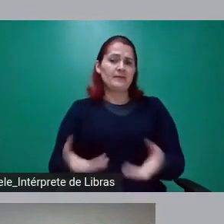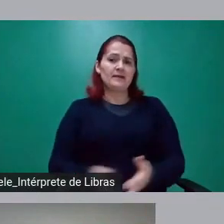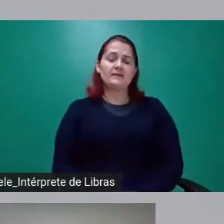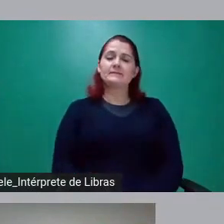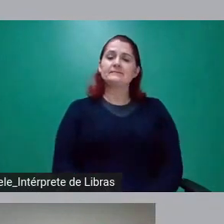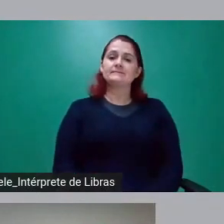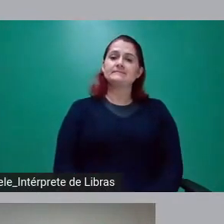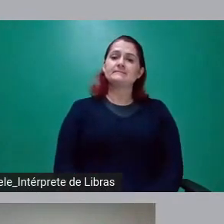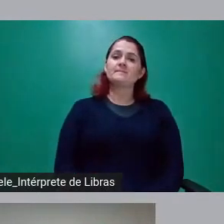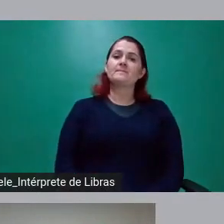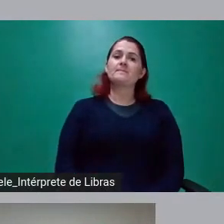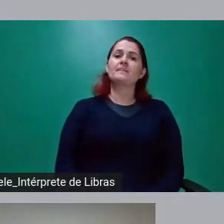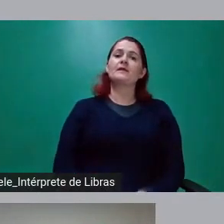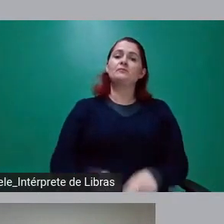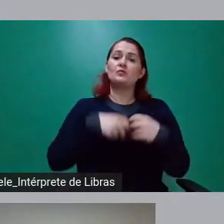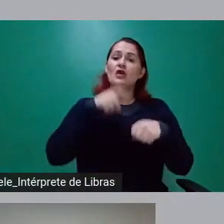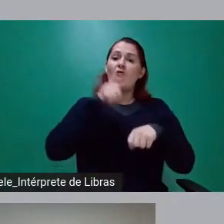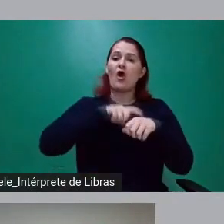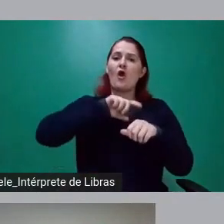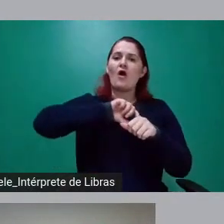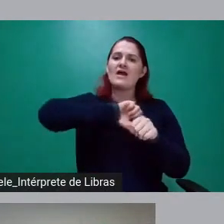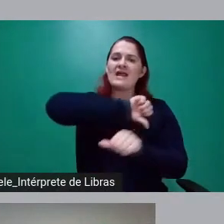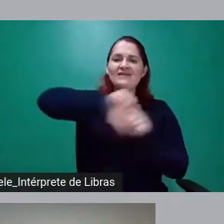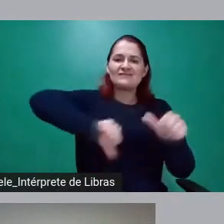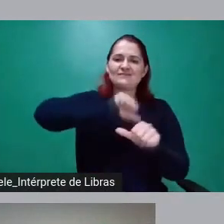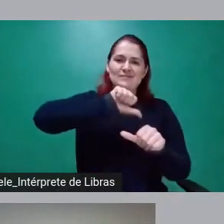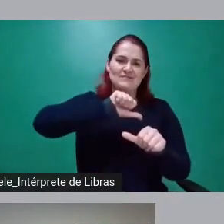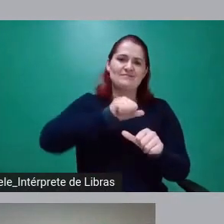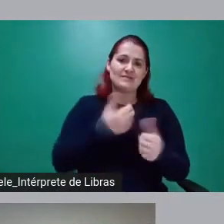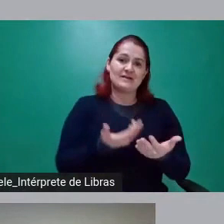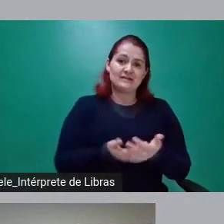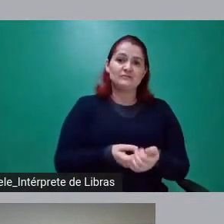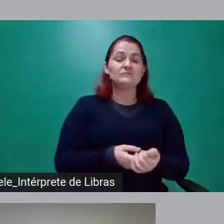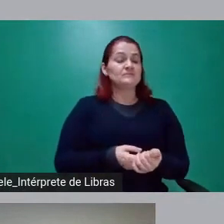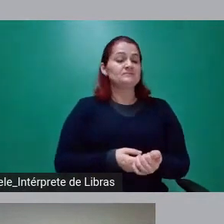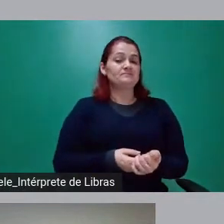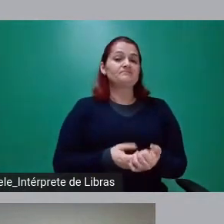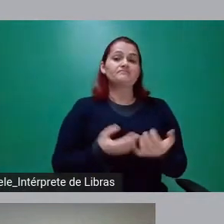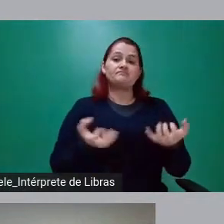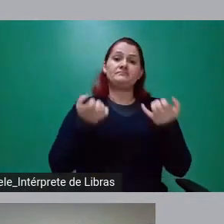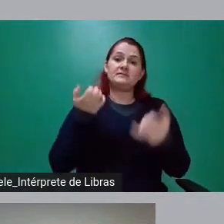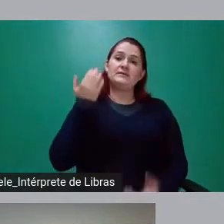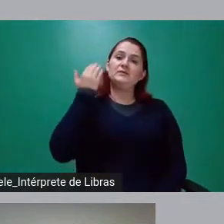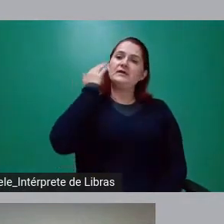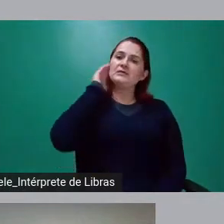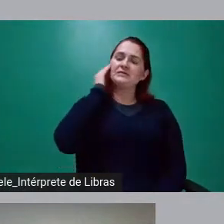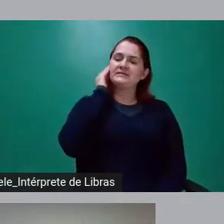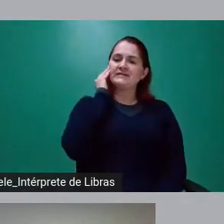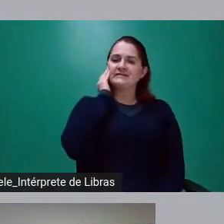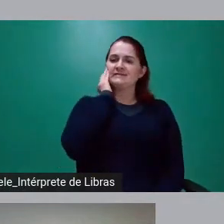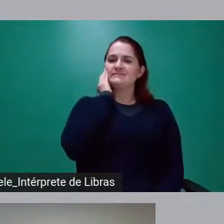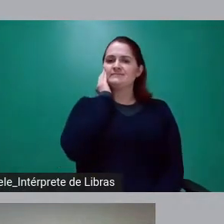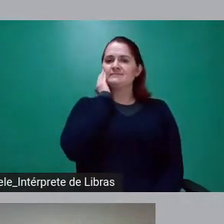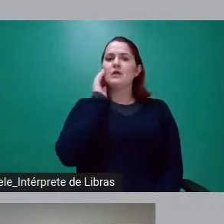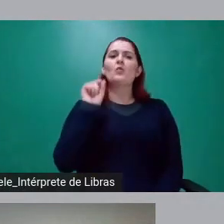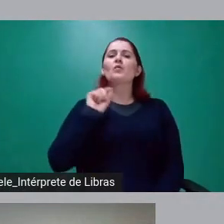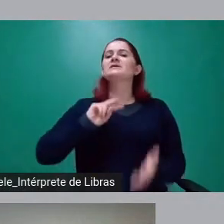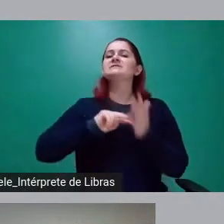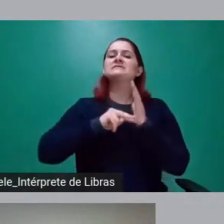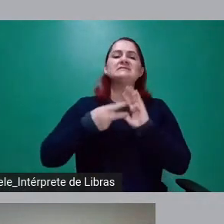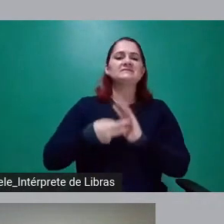Virar a mesa, professora Maria Lúcia, eu quero entender que é